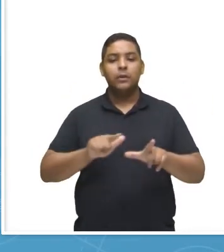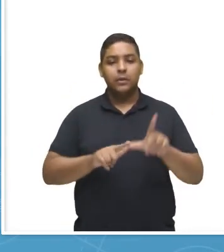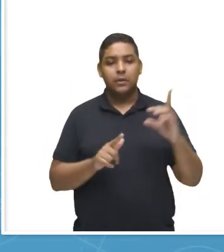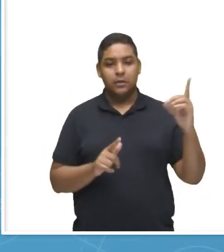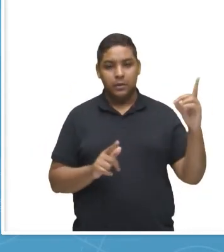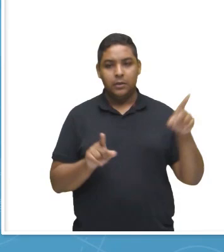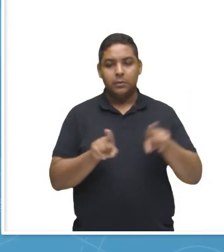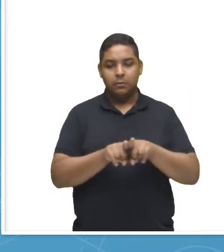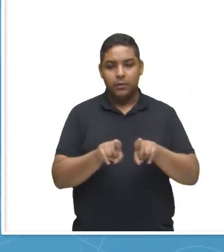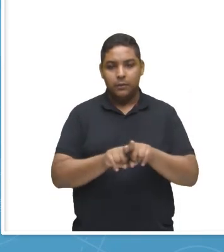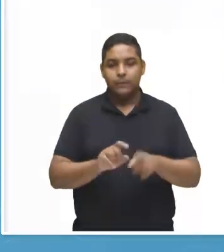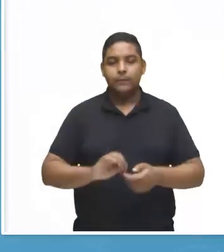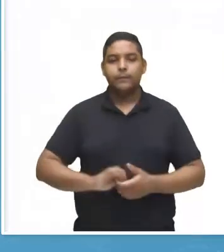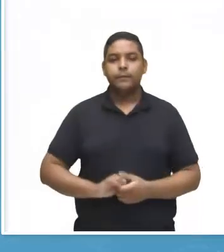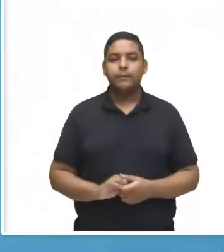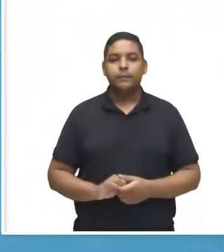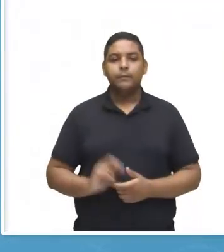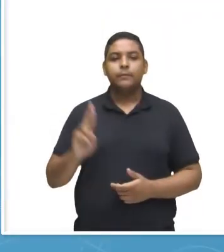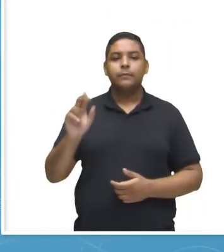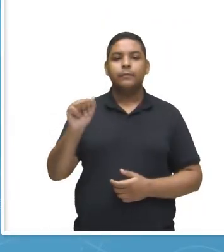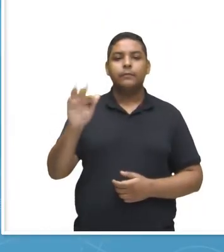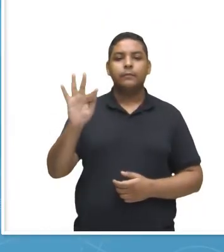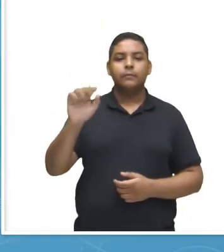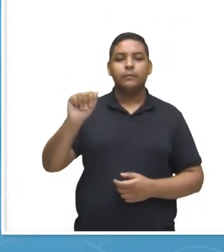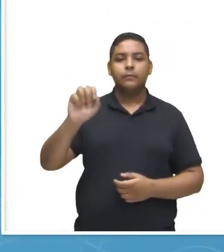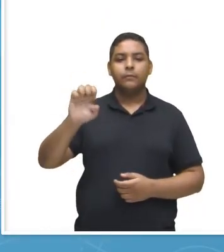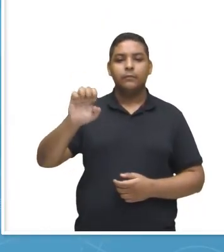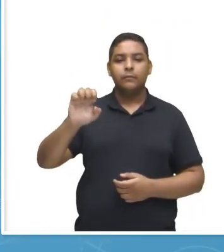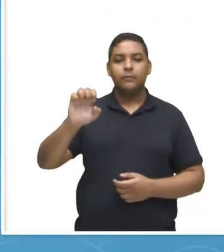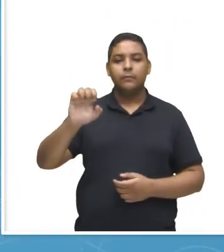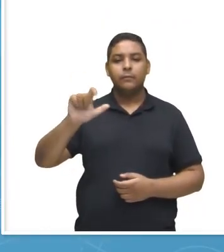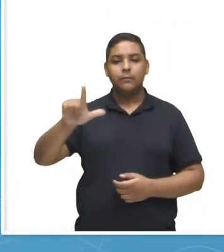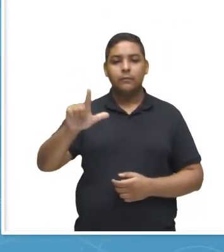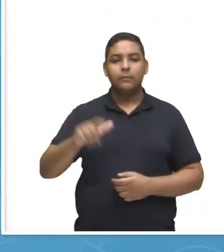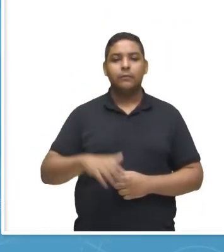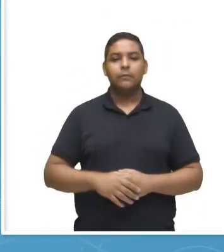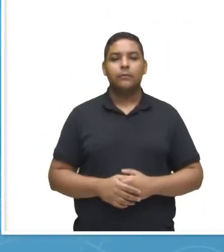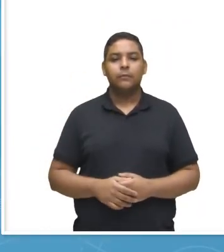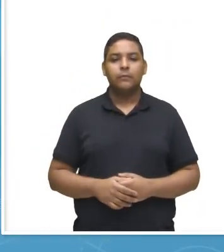também. O Rafael, também a letra D.